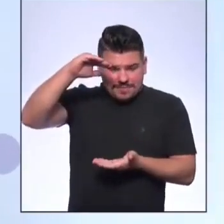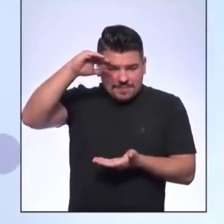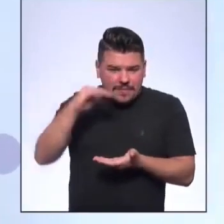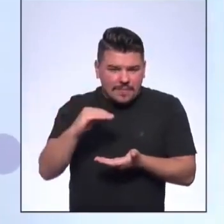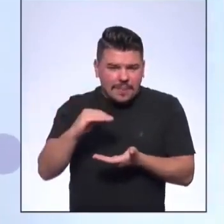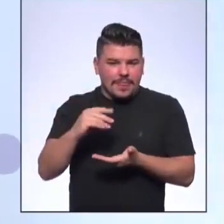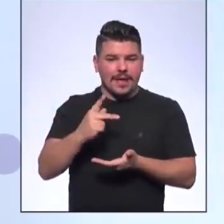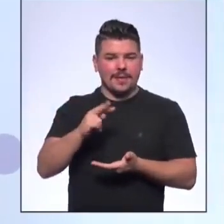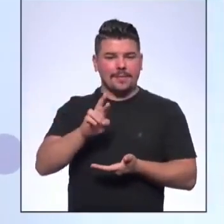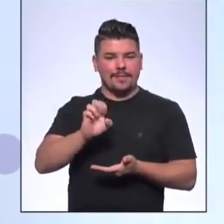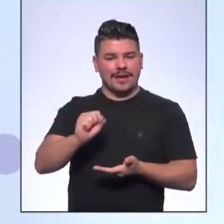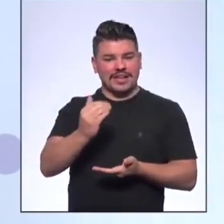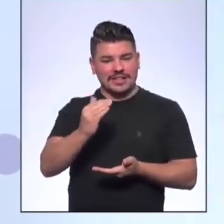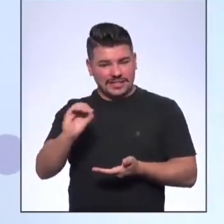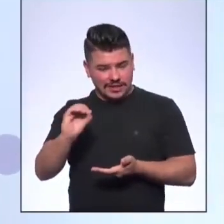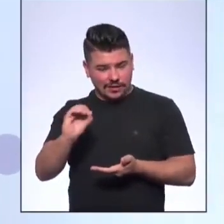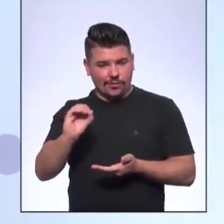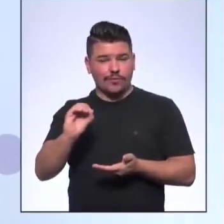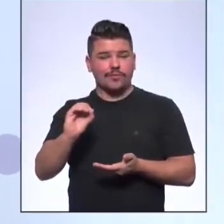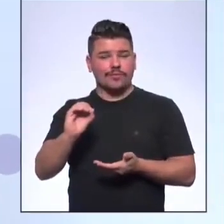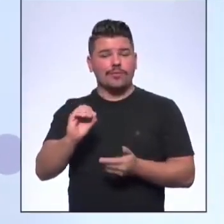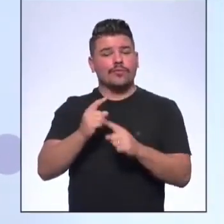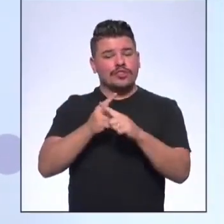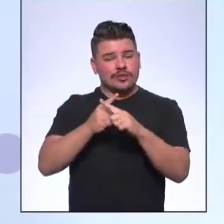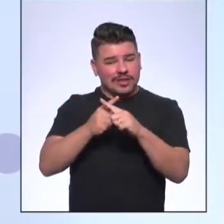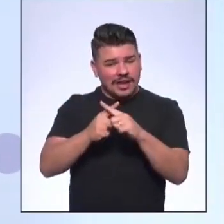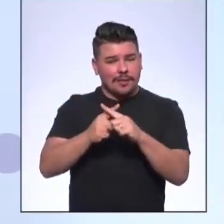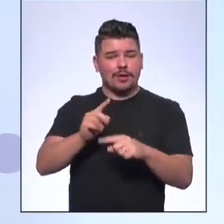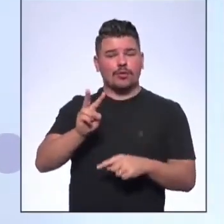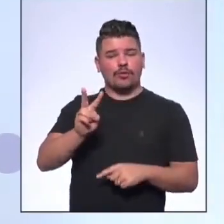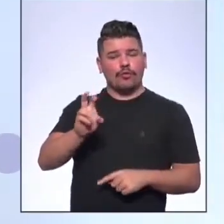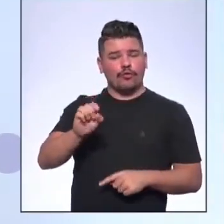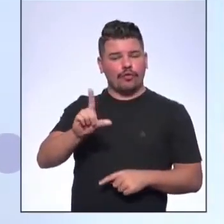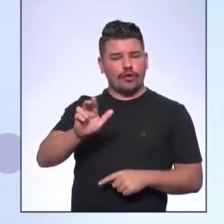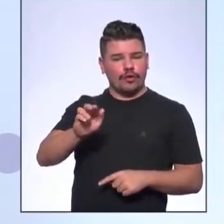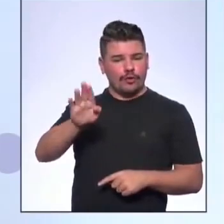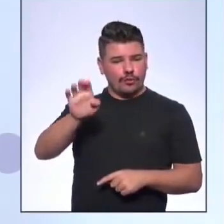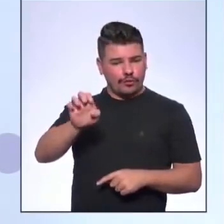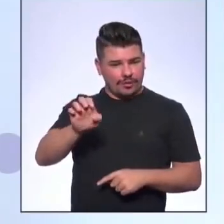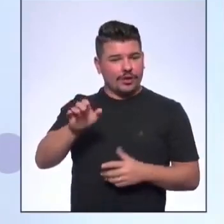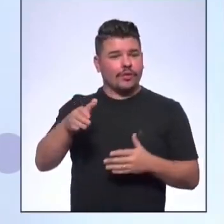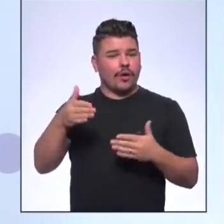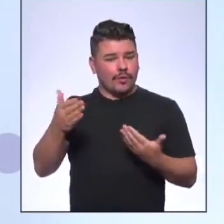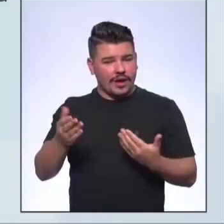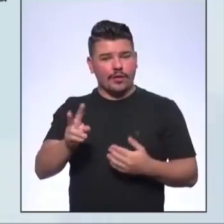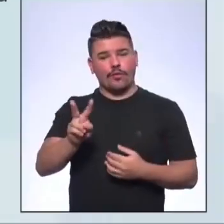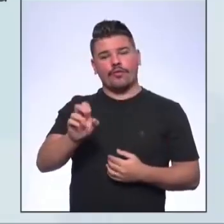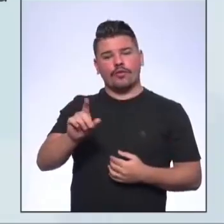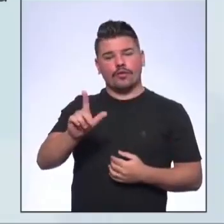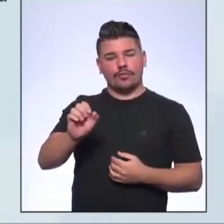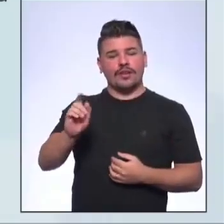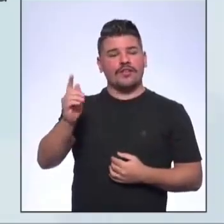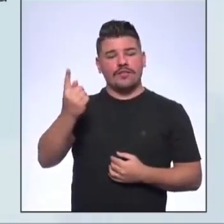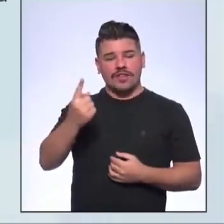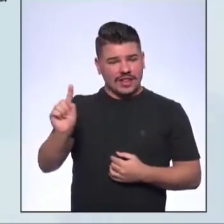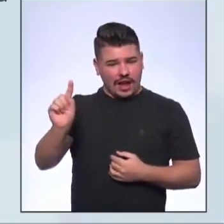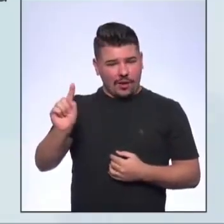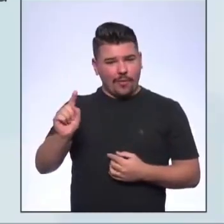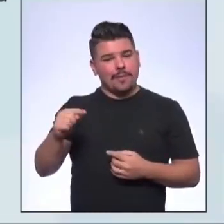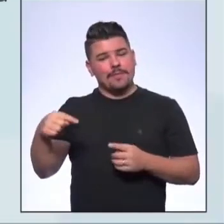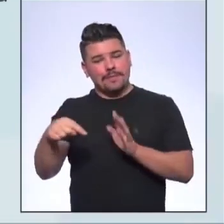aí, vai multiplicar pela variação de volume. Que variação de volume vai ser essa? Tá lá, o volume final menos o